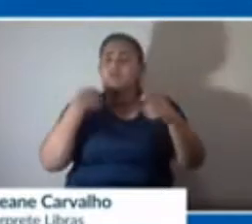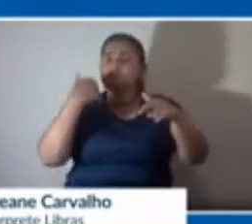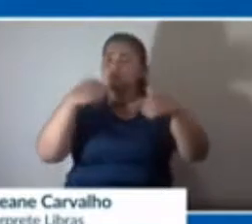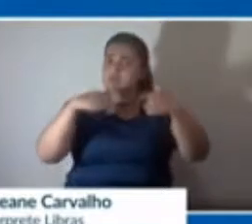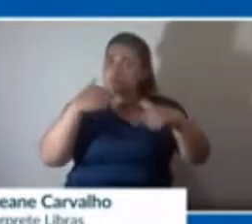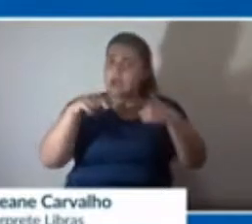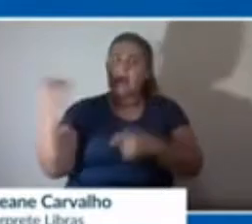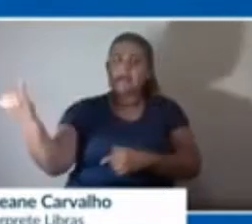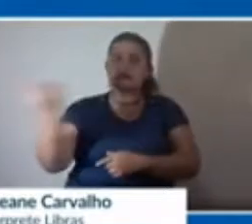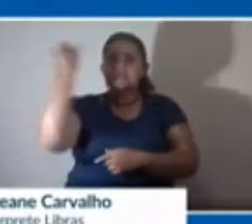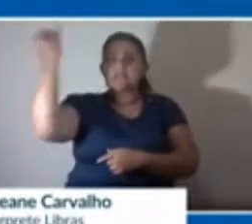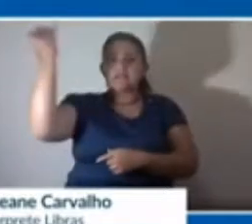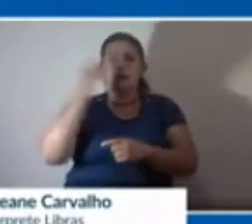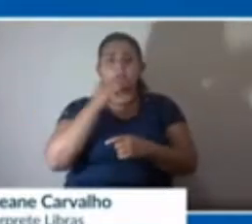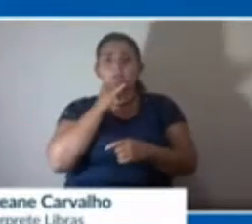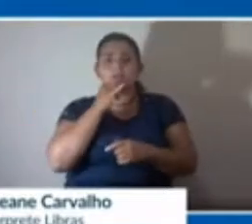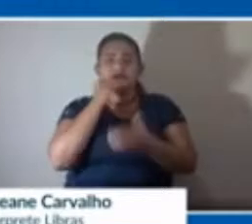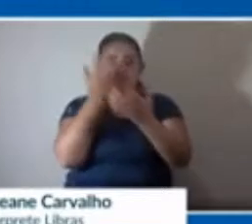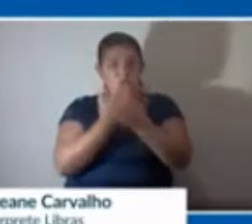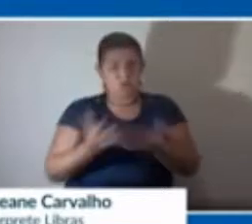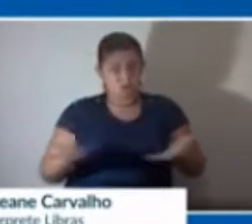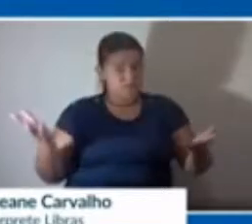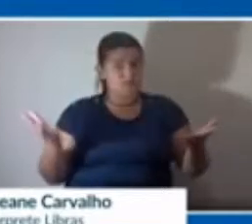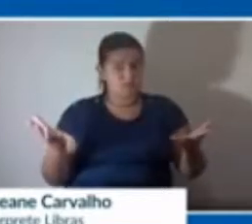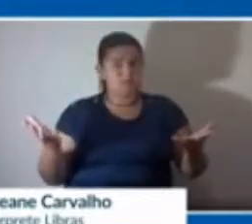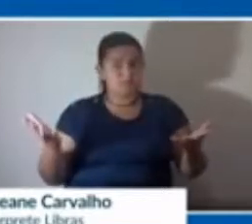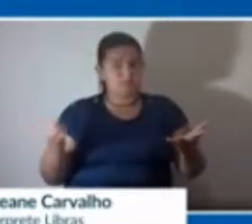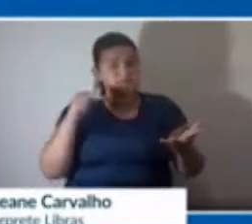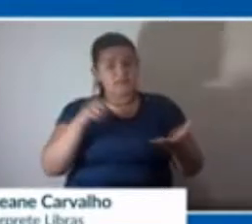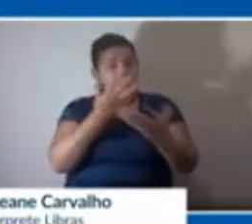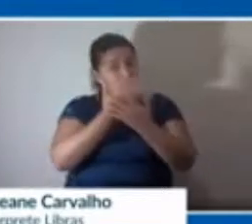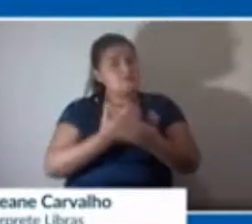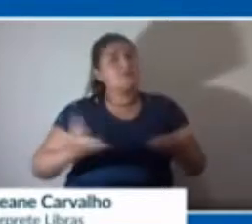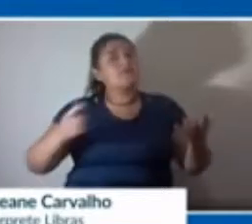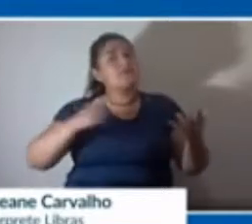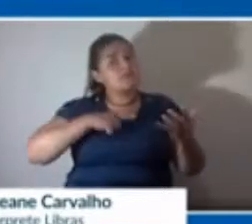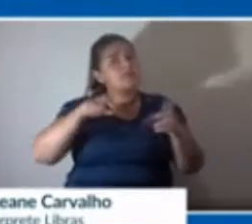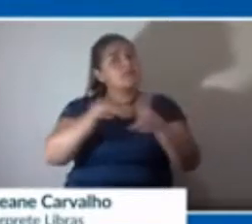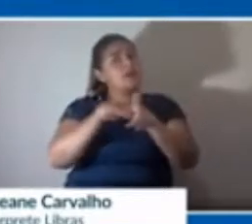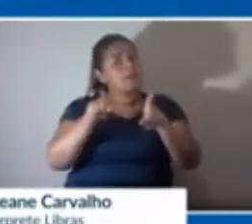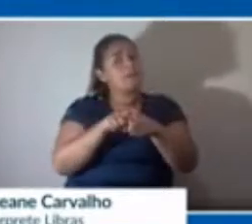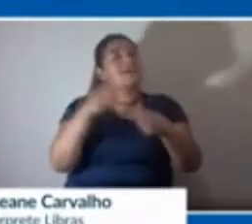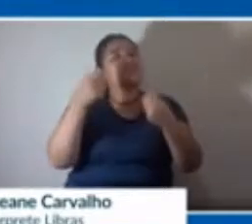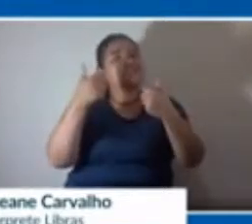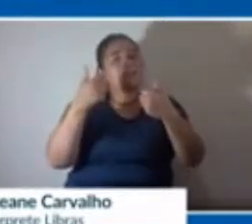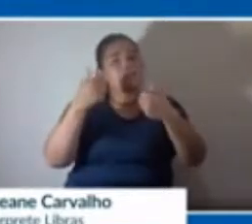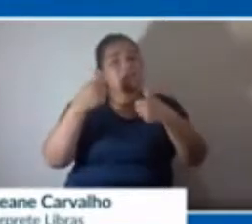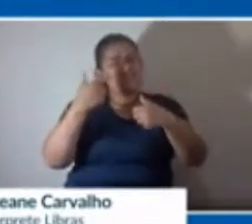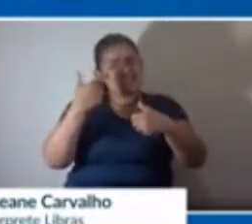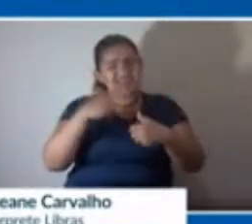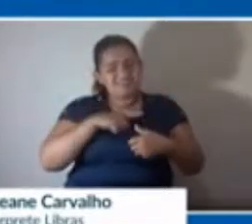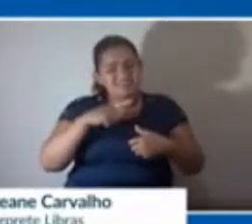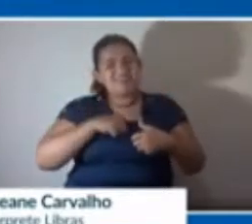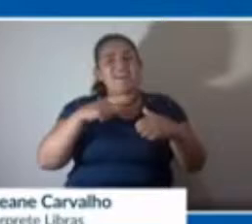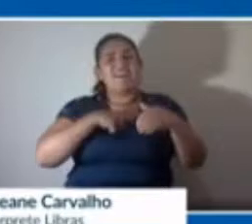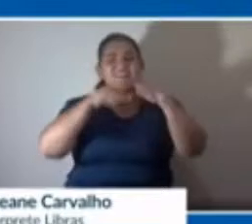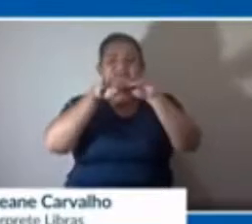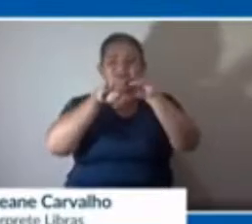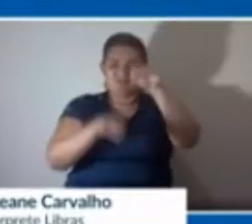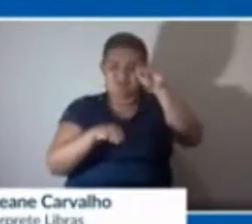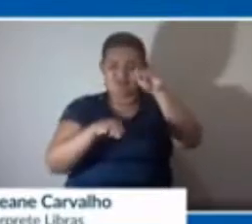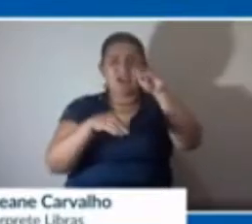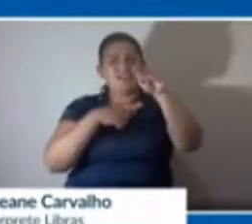né, como os festivais, por exemplo. E nesses festivais também há uma disparidade entre homens e mulheres. Há mulheres